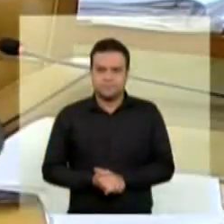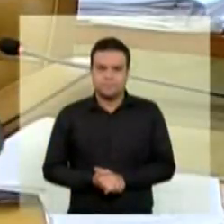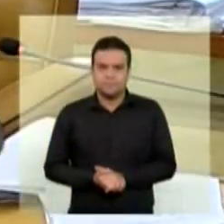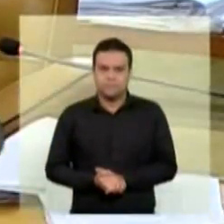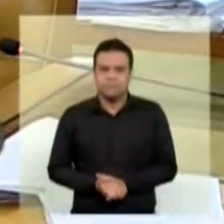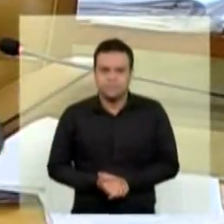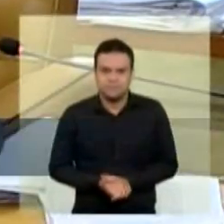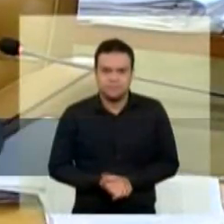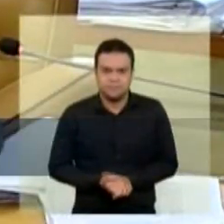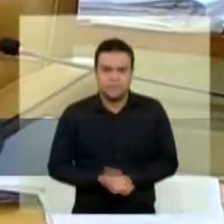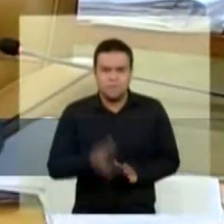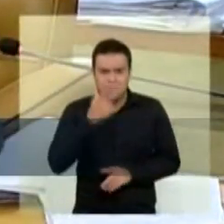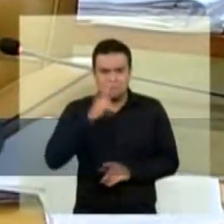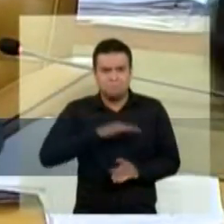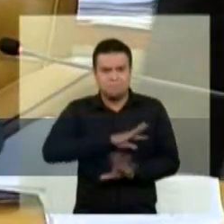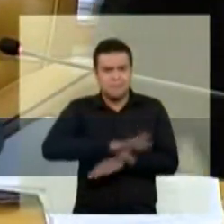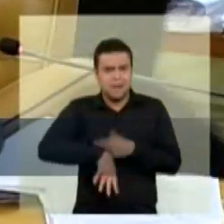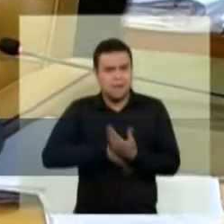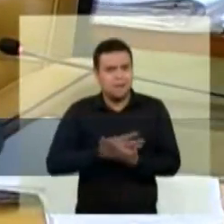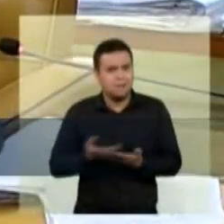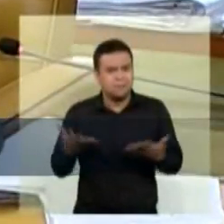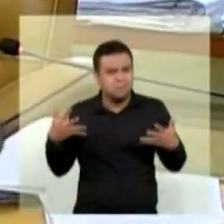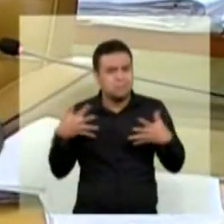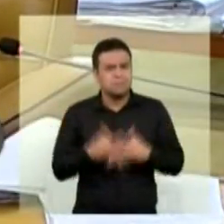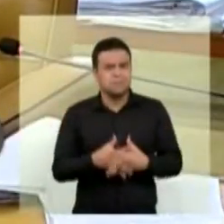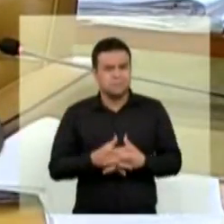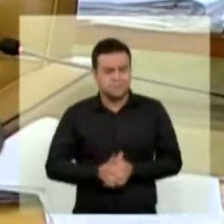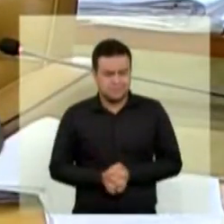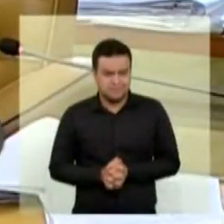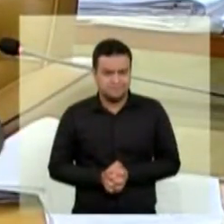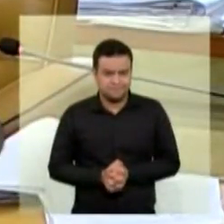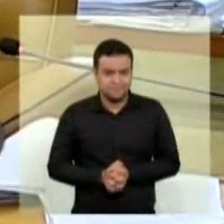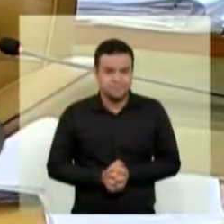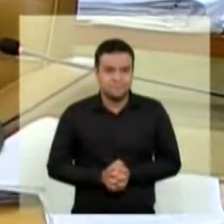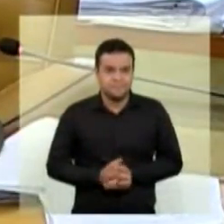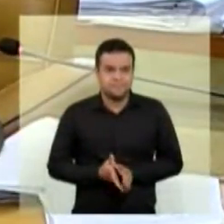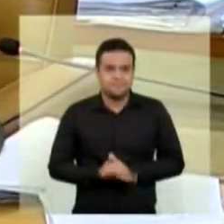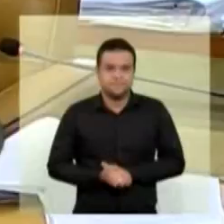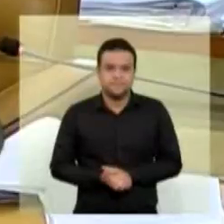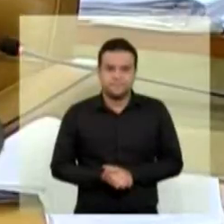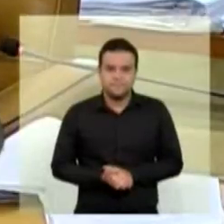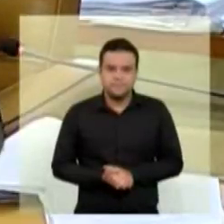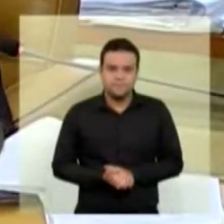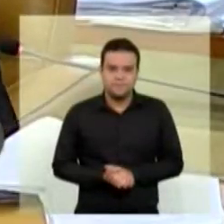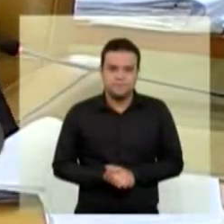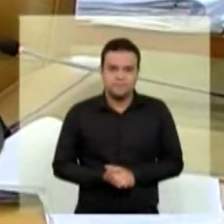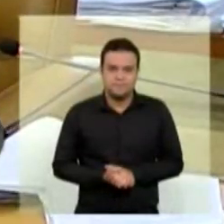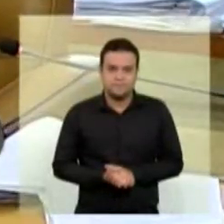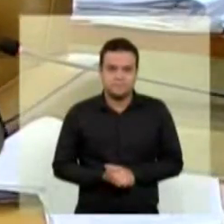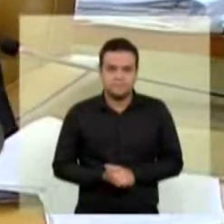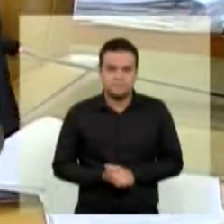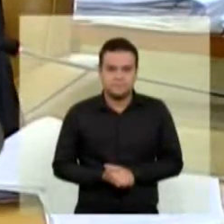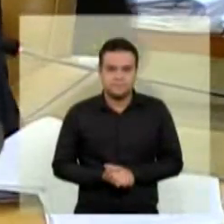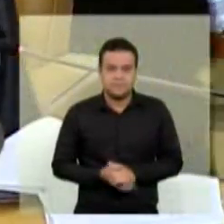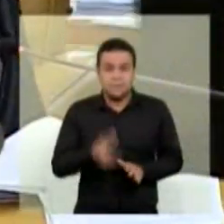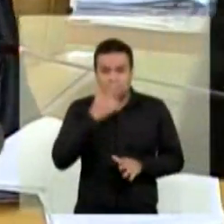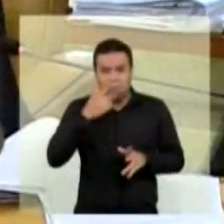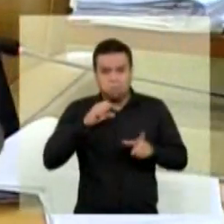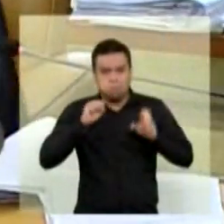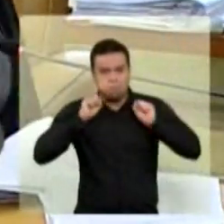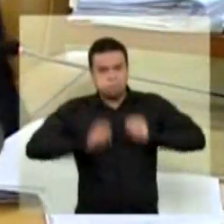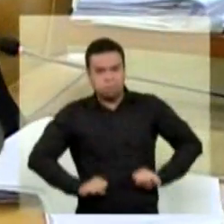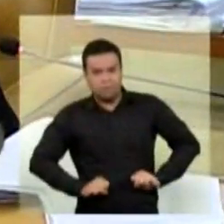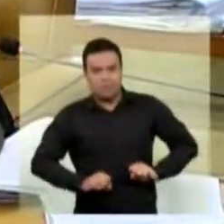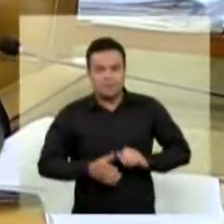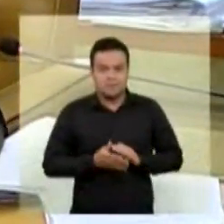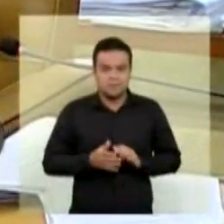Uma grande bagunça. Uma grande bagunça. Serviço mal feito, apressado,